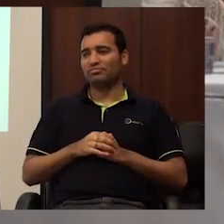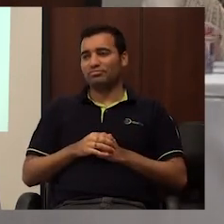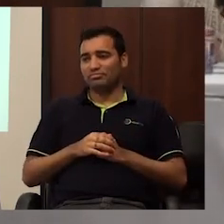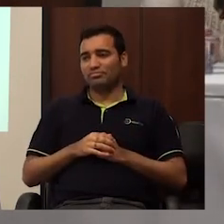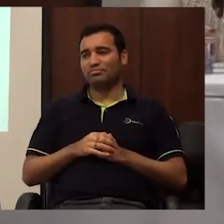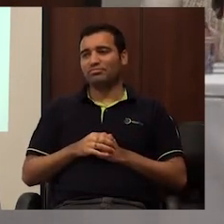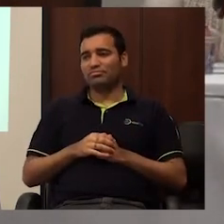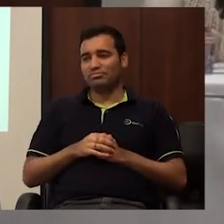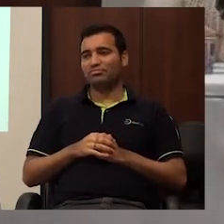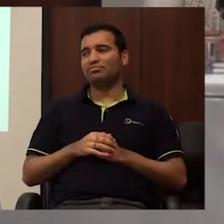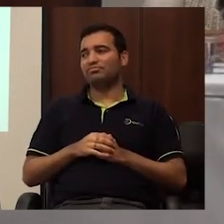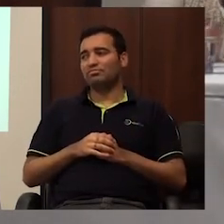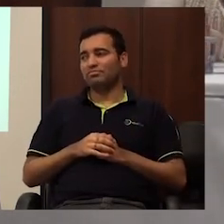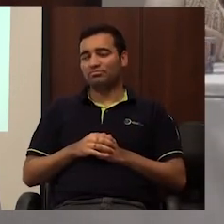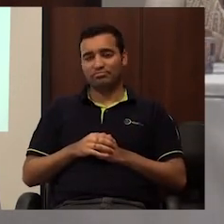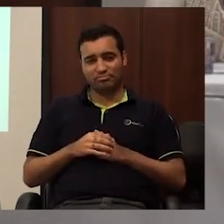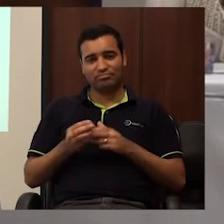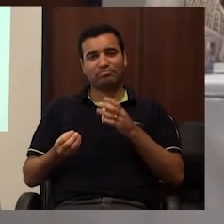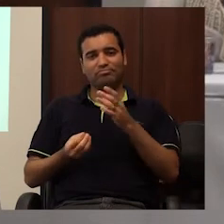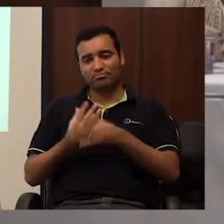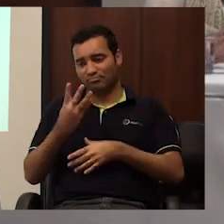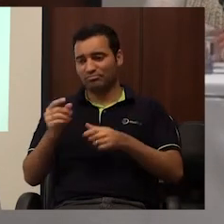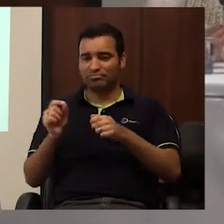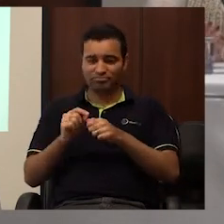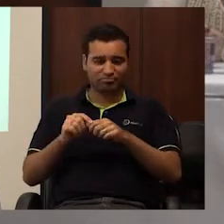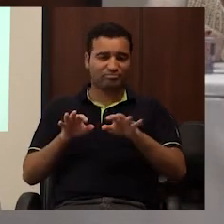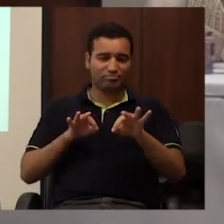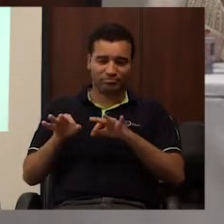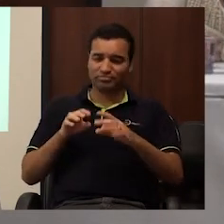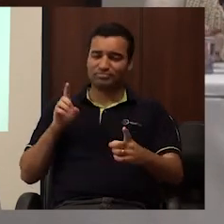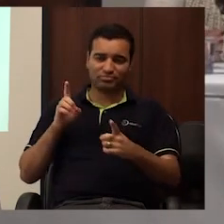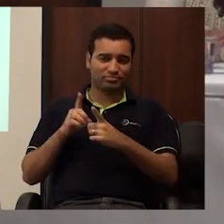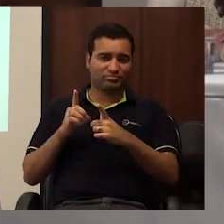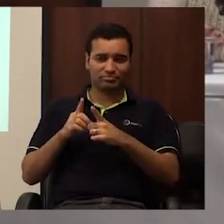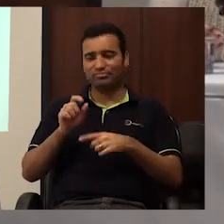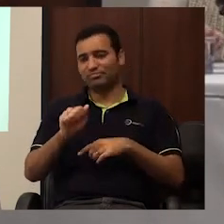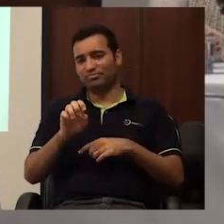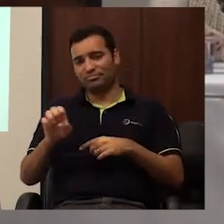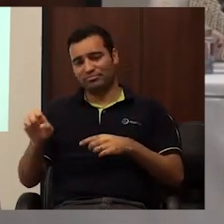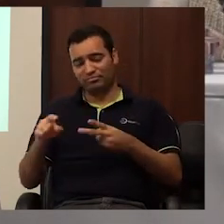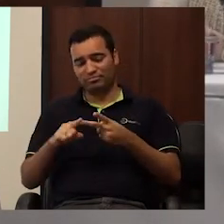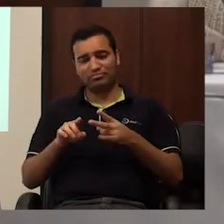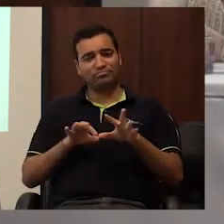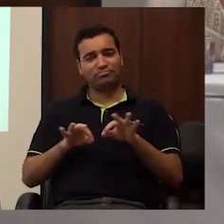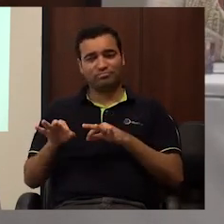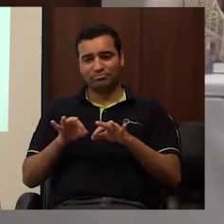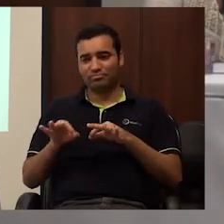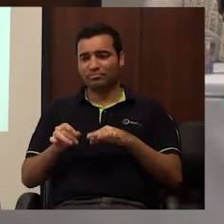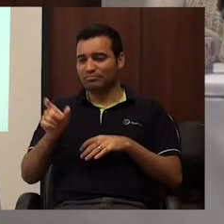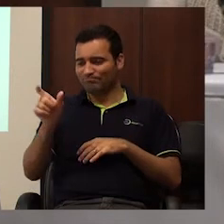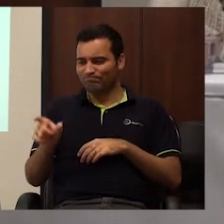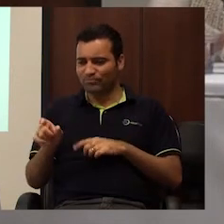Como? Ele vai elaborar e executar o plano de atendimento educacional especializado, organizar o tipo e o número